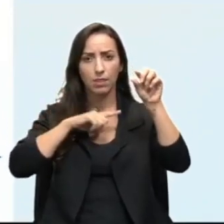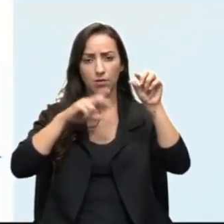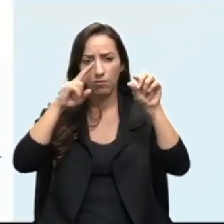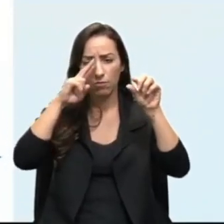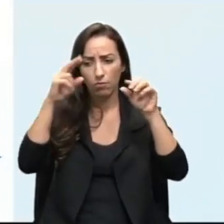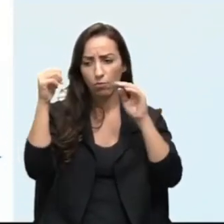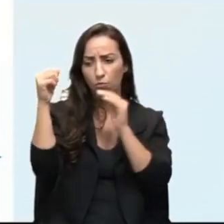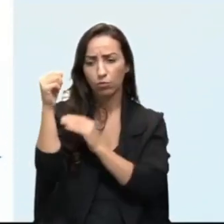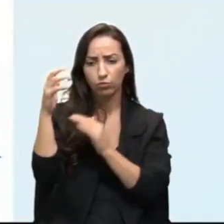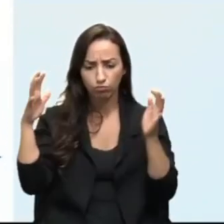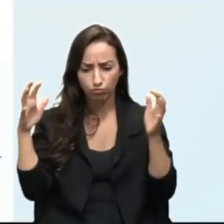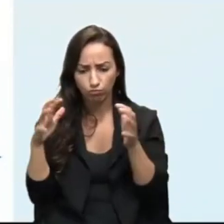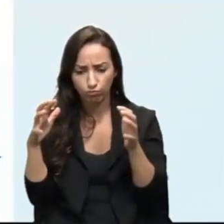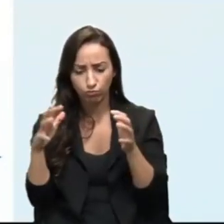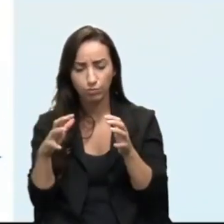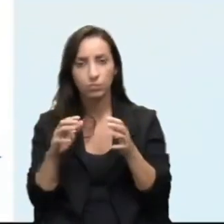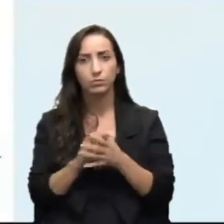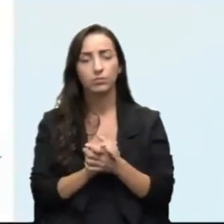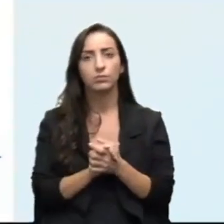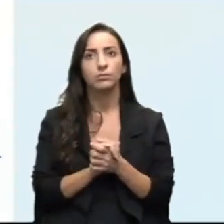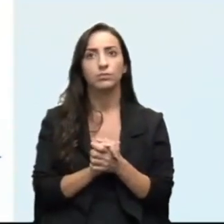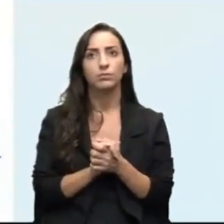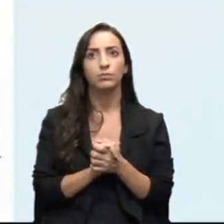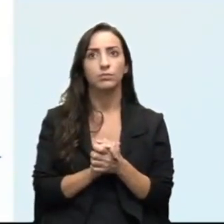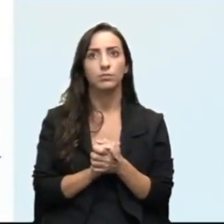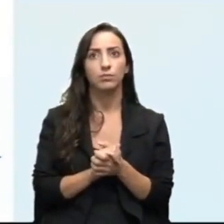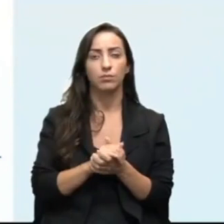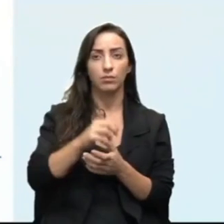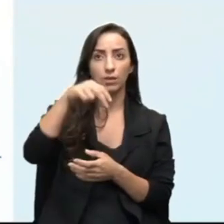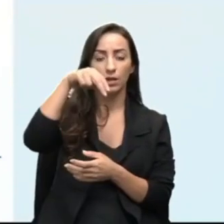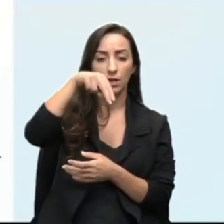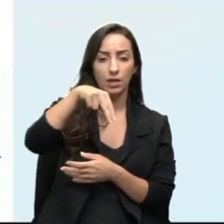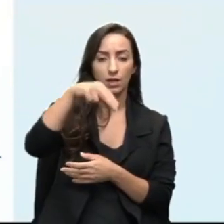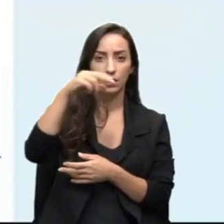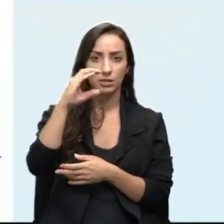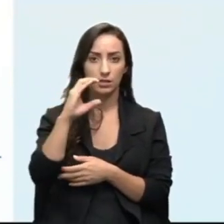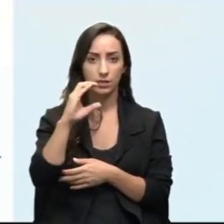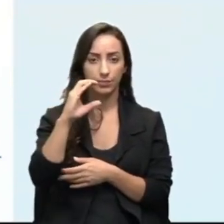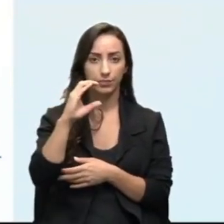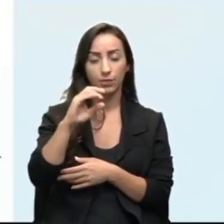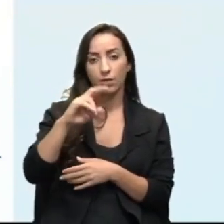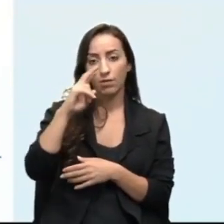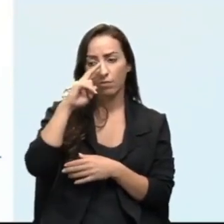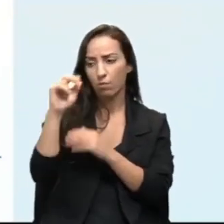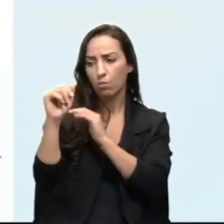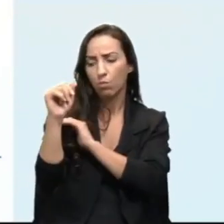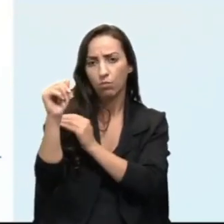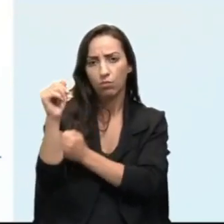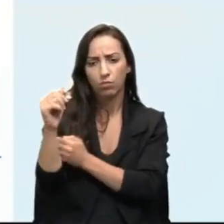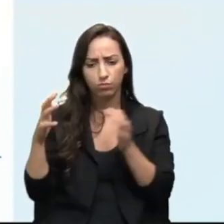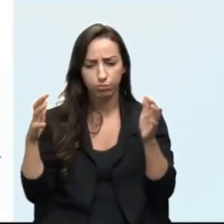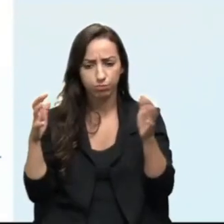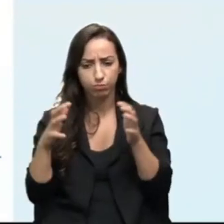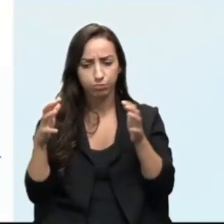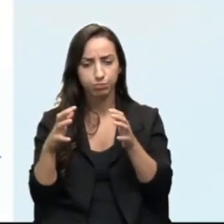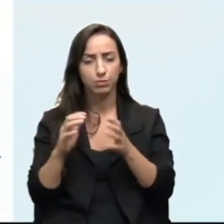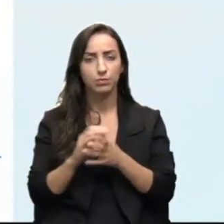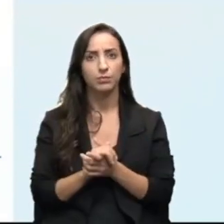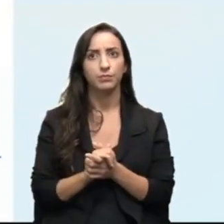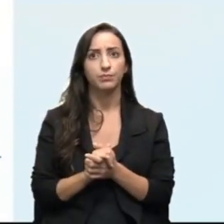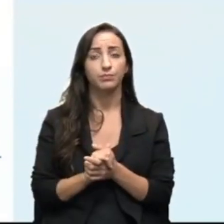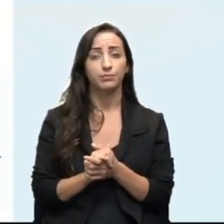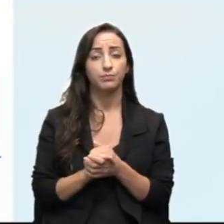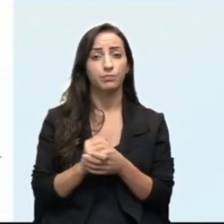compressão, que é NC, a força de compressão no banzo comprimido. Ela